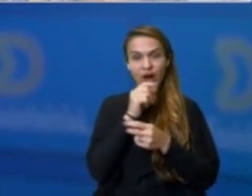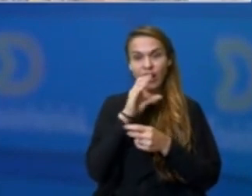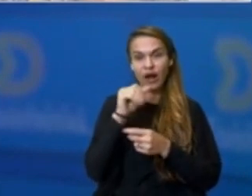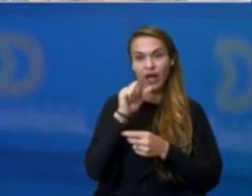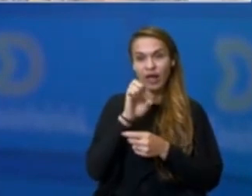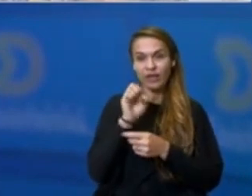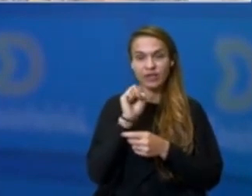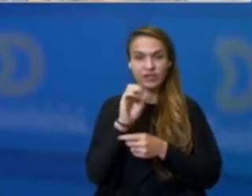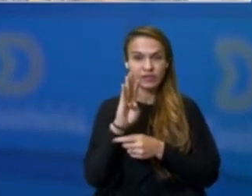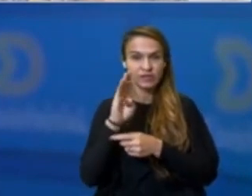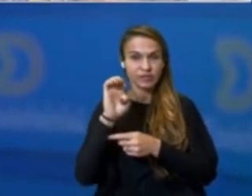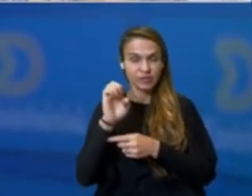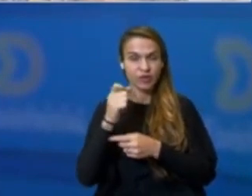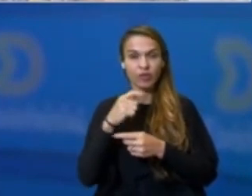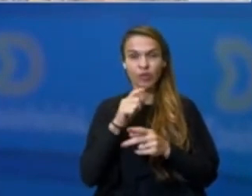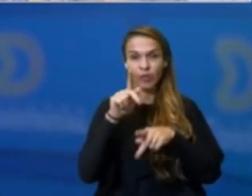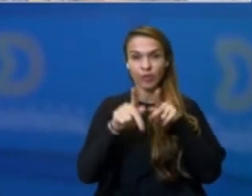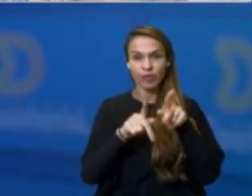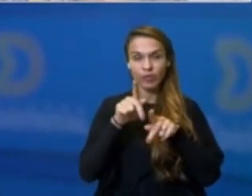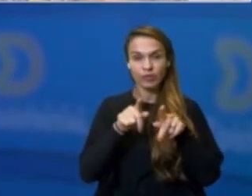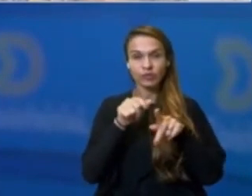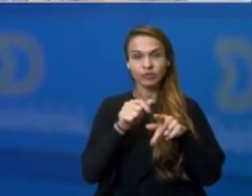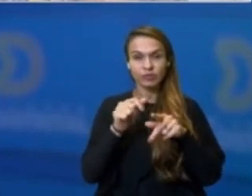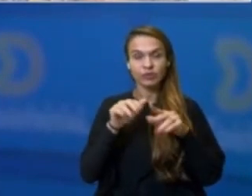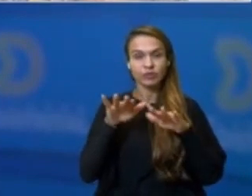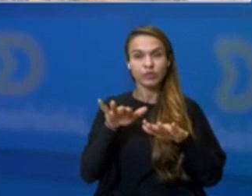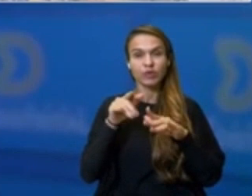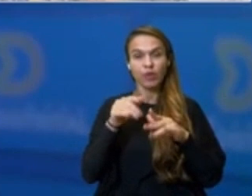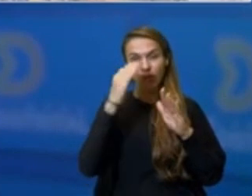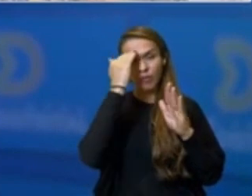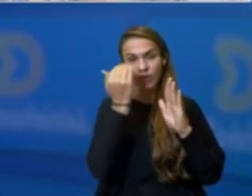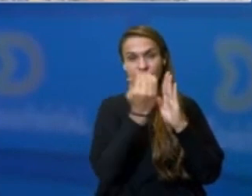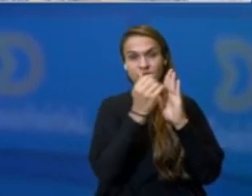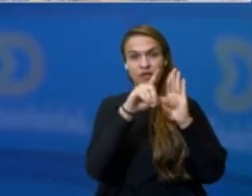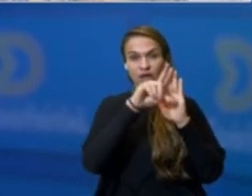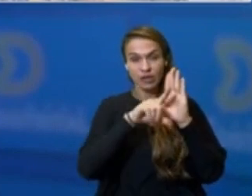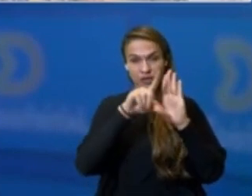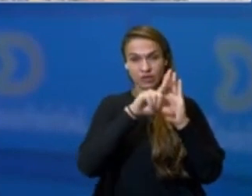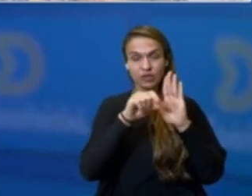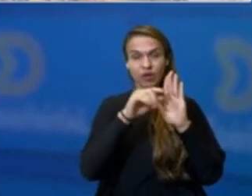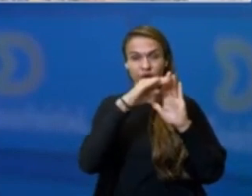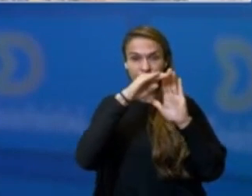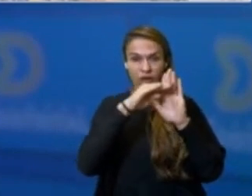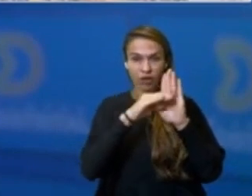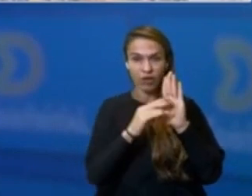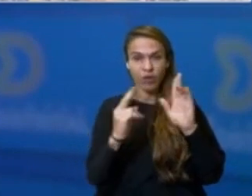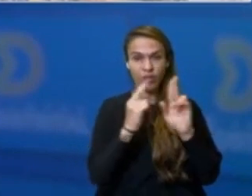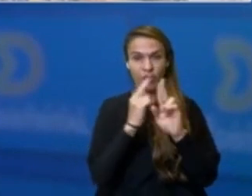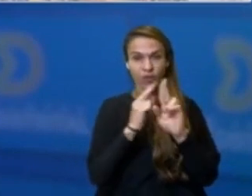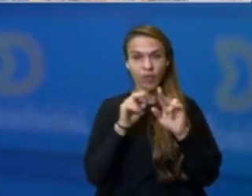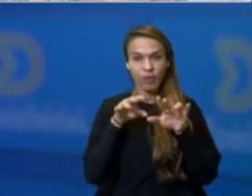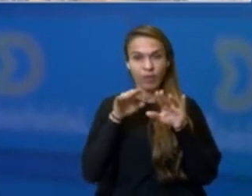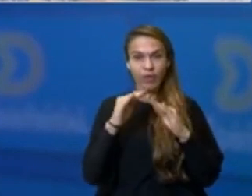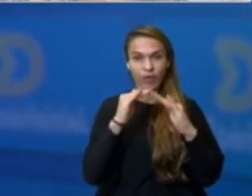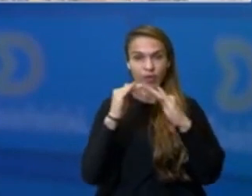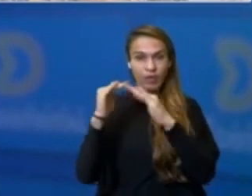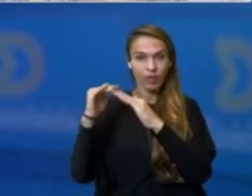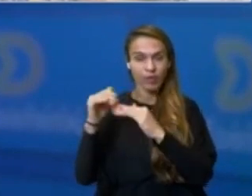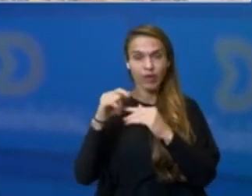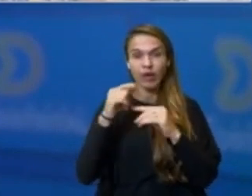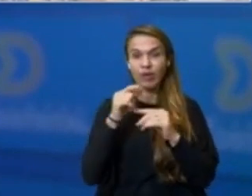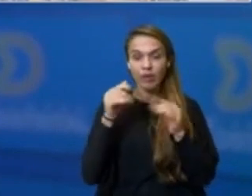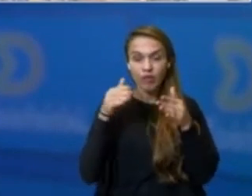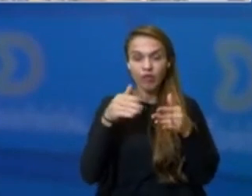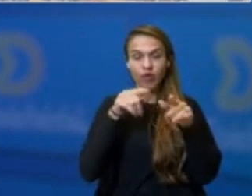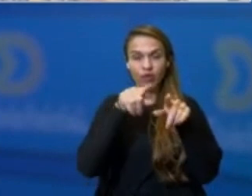adensamento populacional na região deve obedecer à legislação. As diretrizes urbanísticas para ocupação deverão considerar o Lago Paranoá como manancial